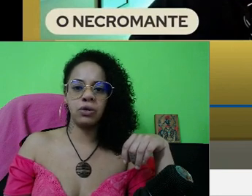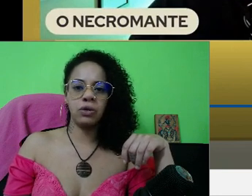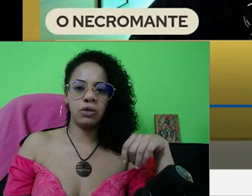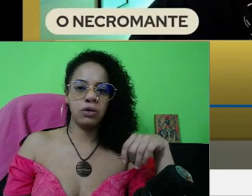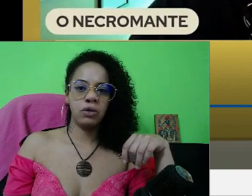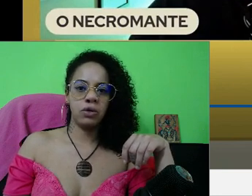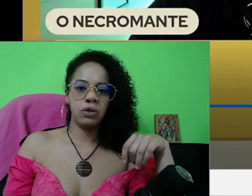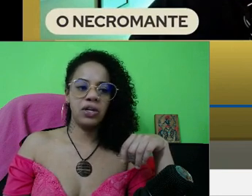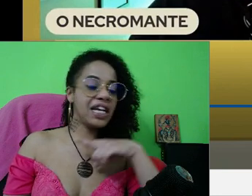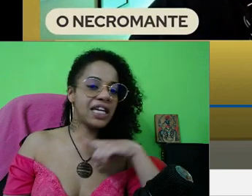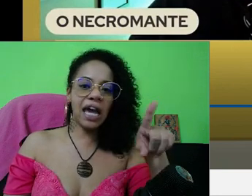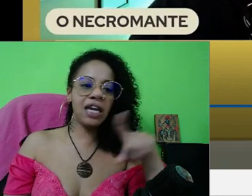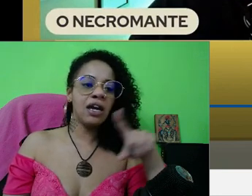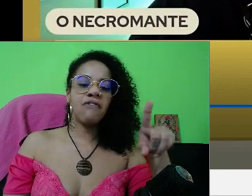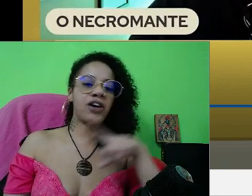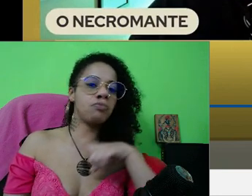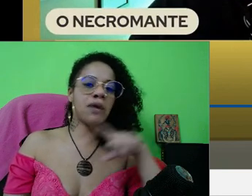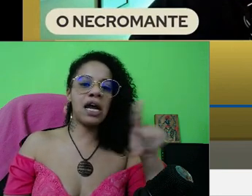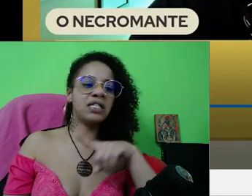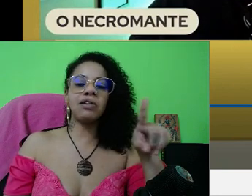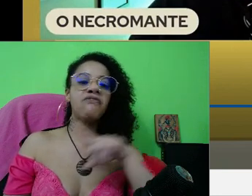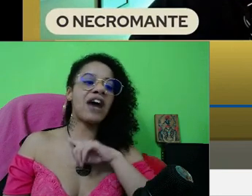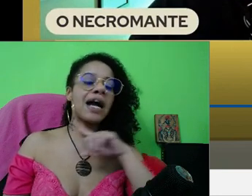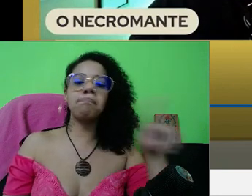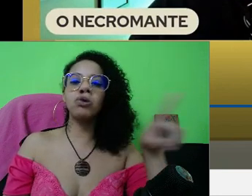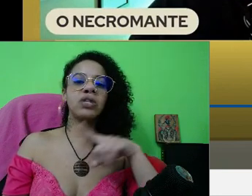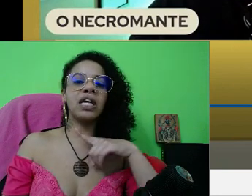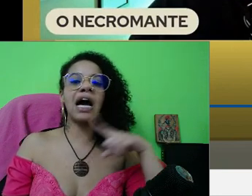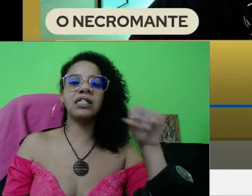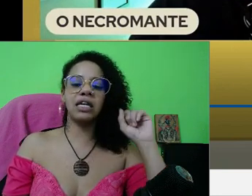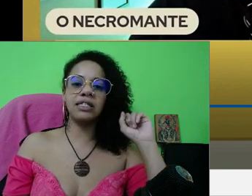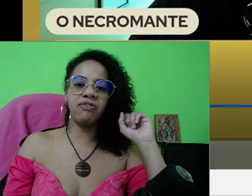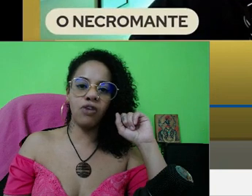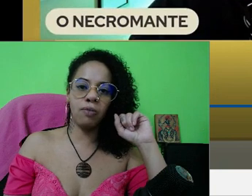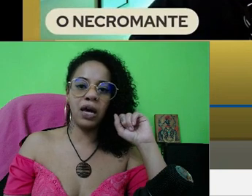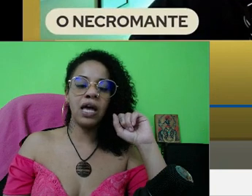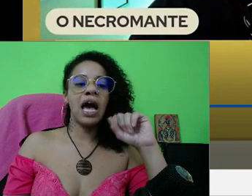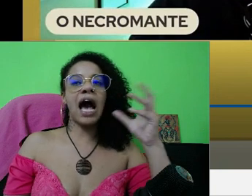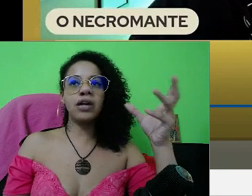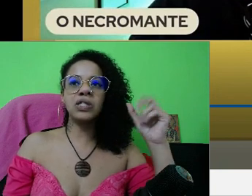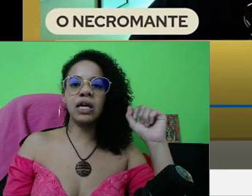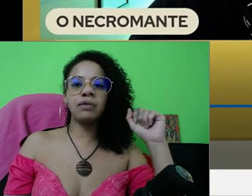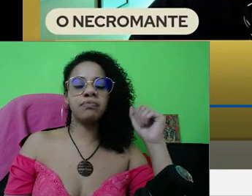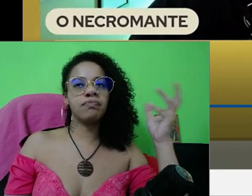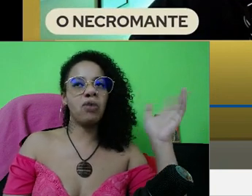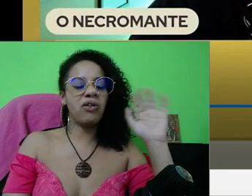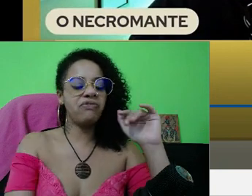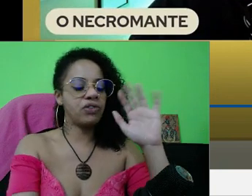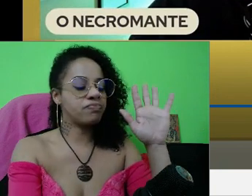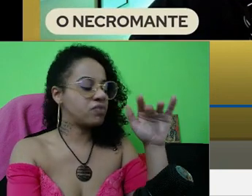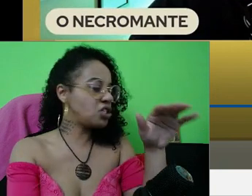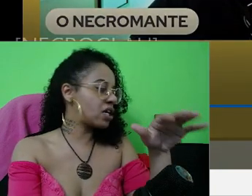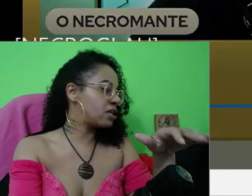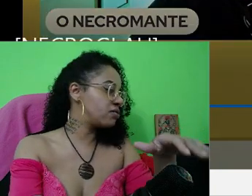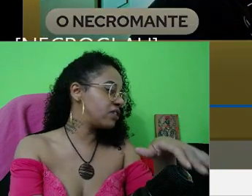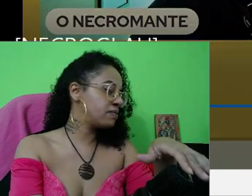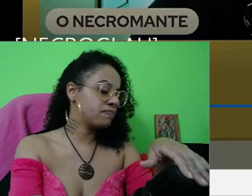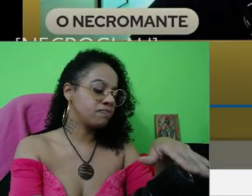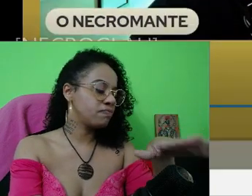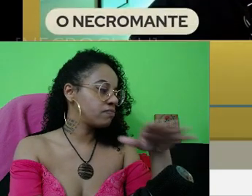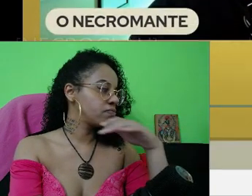falado ninguém faria uma análise tão vagabundo e Rasa dessa forma a não ser bom